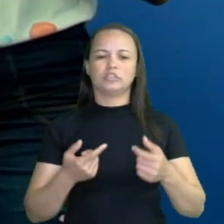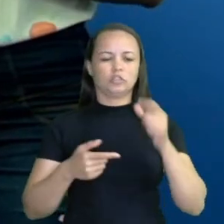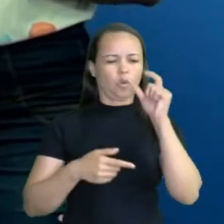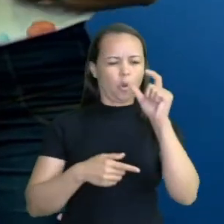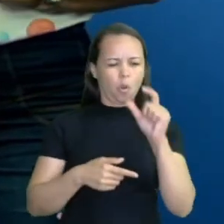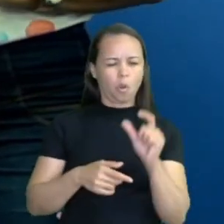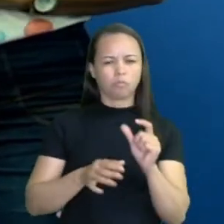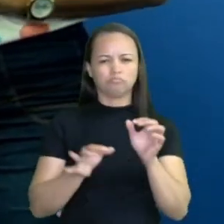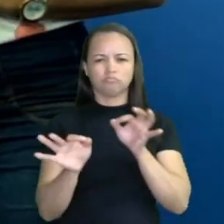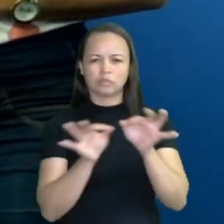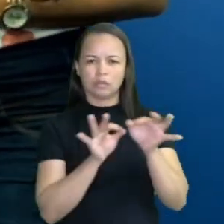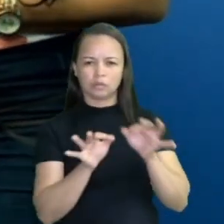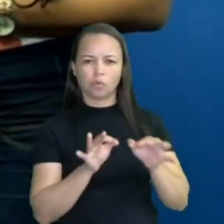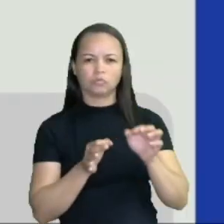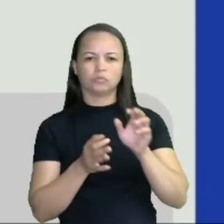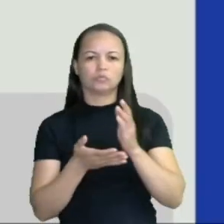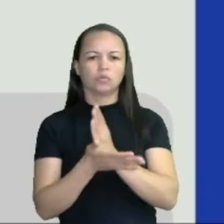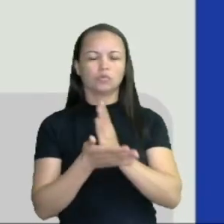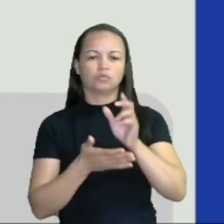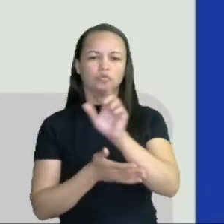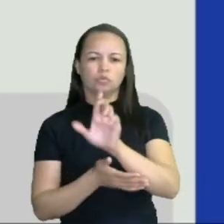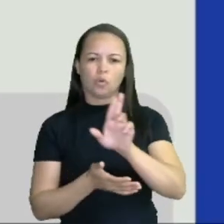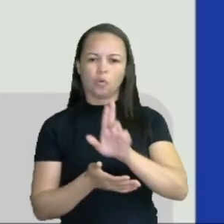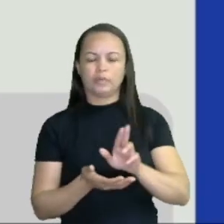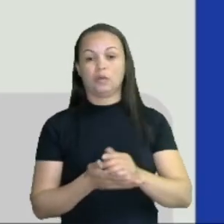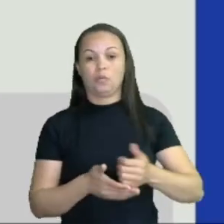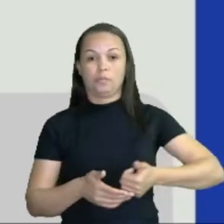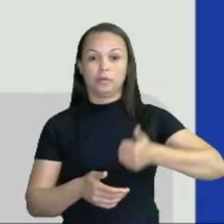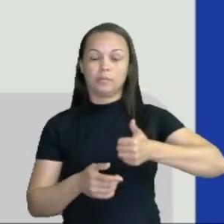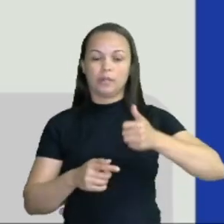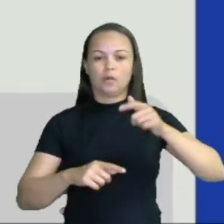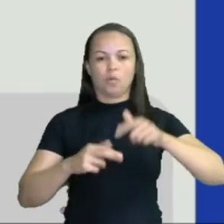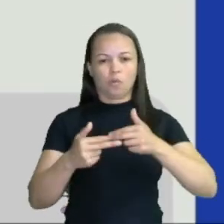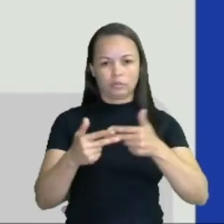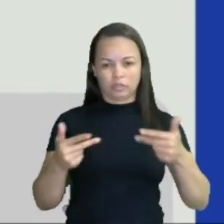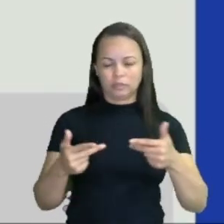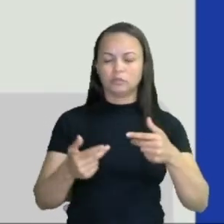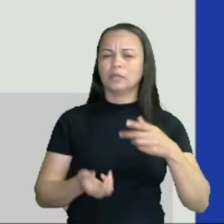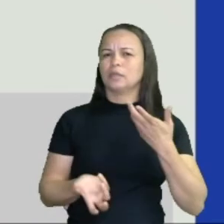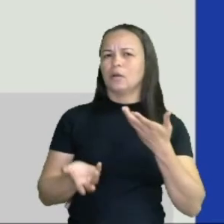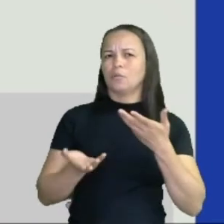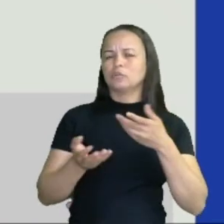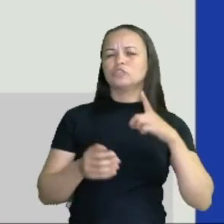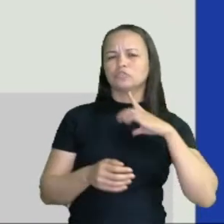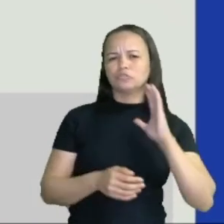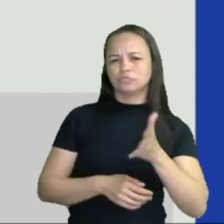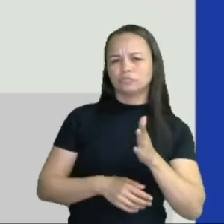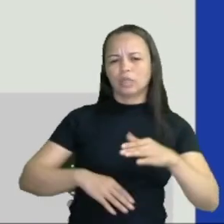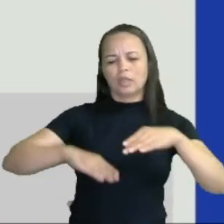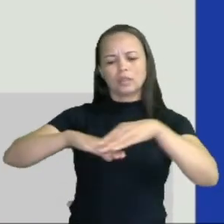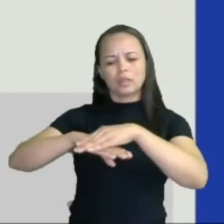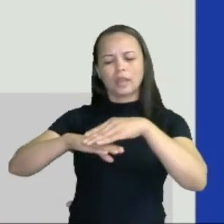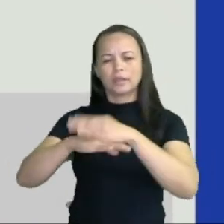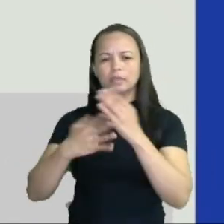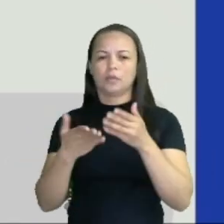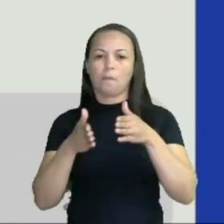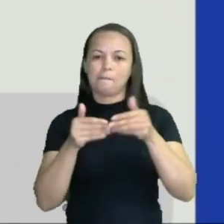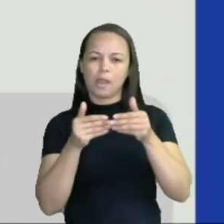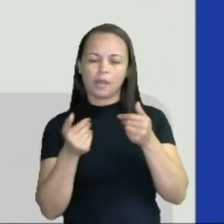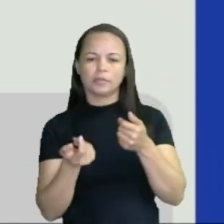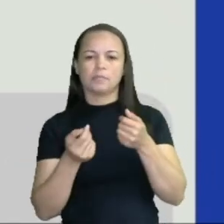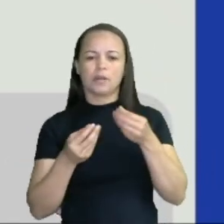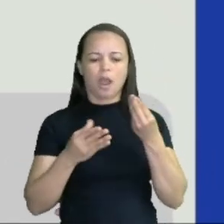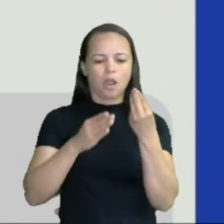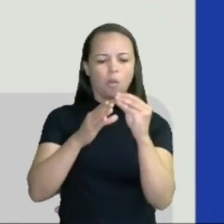com alguns nomes. Então, o primeiro é o nome de objetos. Já tem ali tênis. Ele pede para a gente completar com 2